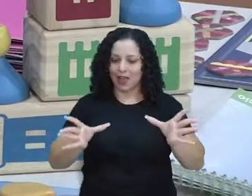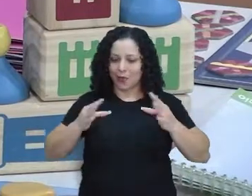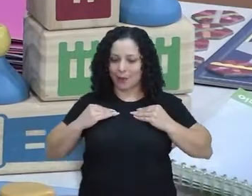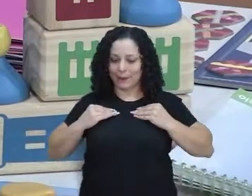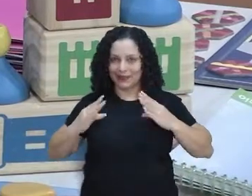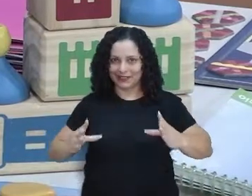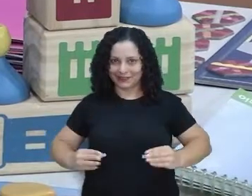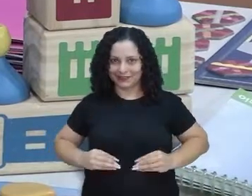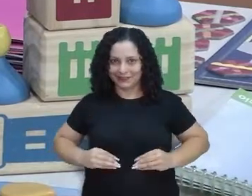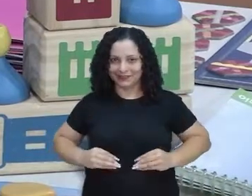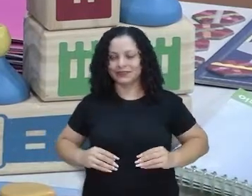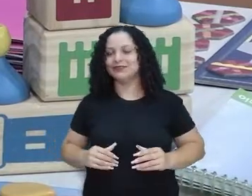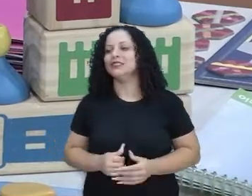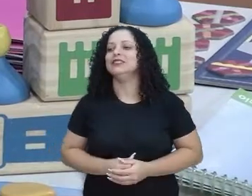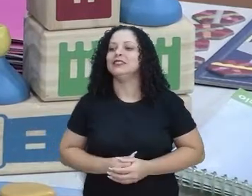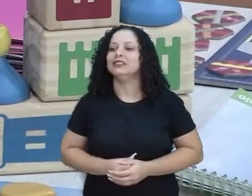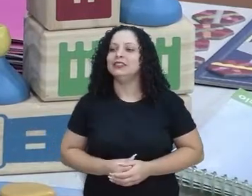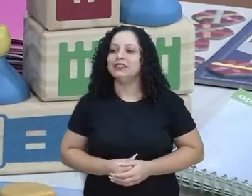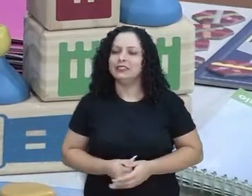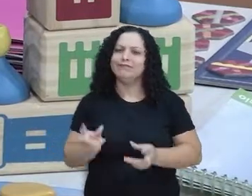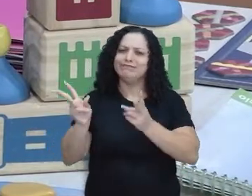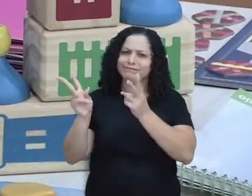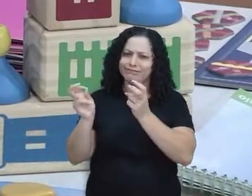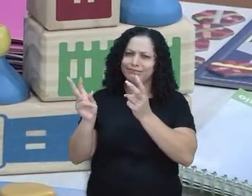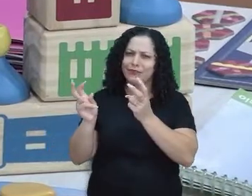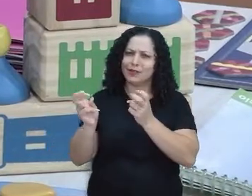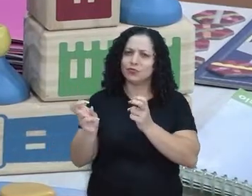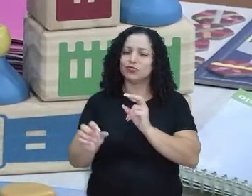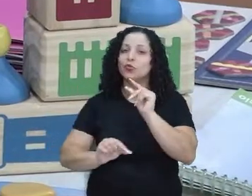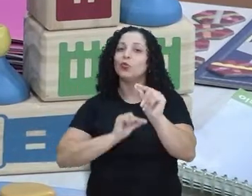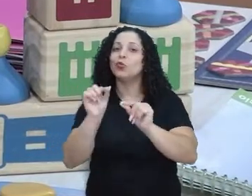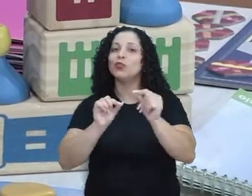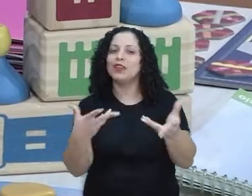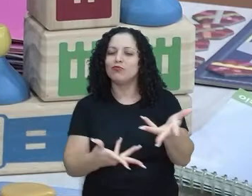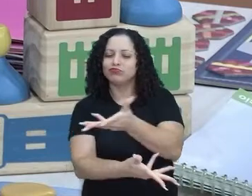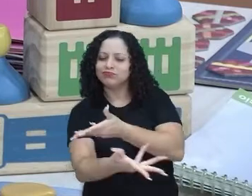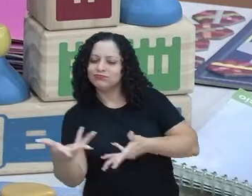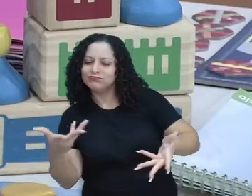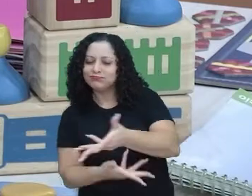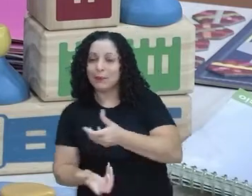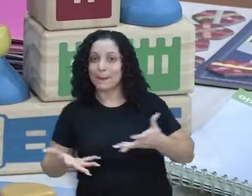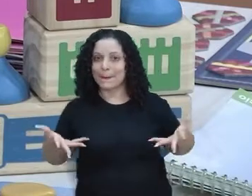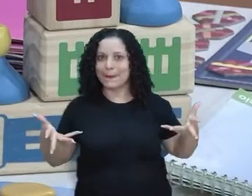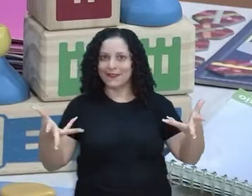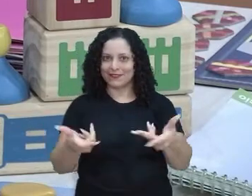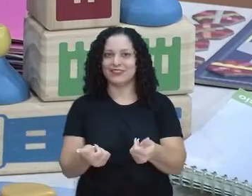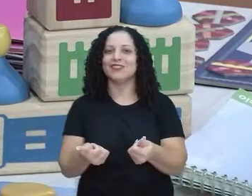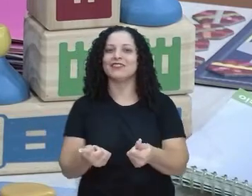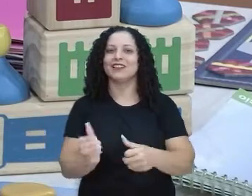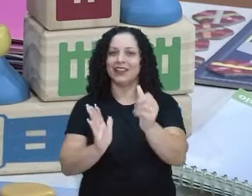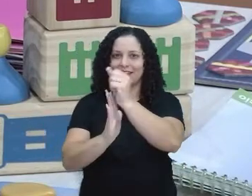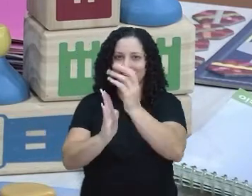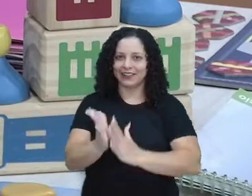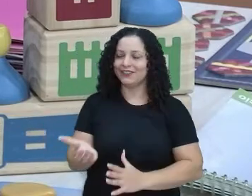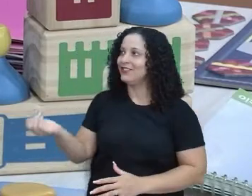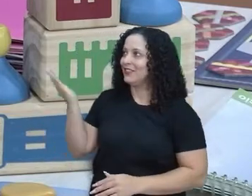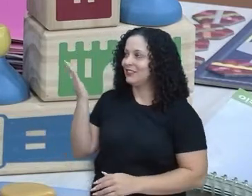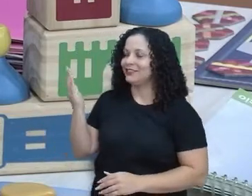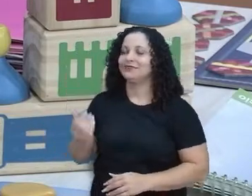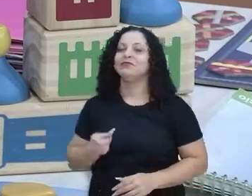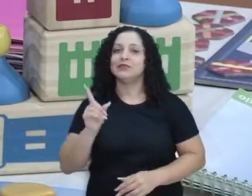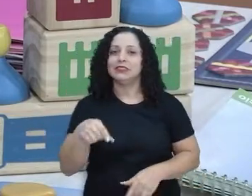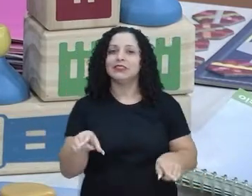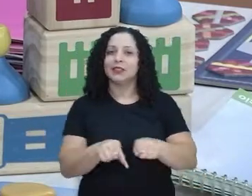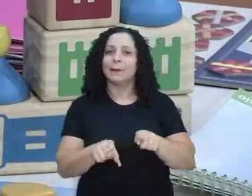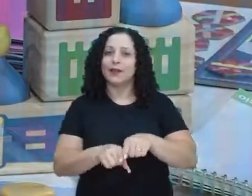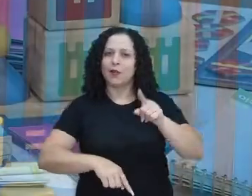ficando. E a gente percebe um excelente engajamento nesse tipo de atividade. E é uma configuração do material que